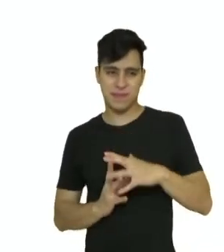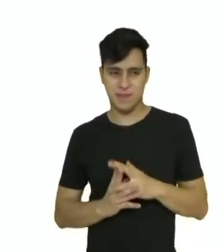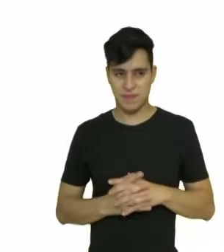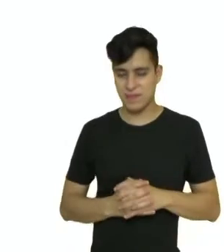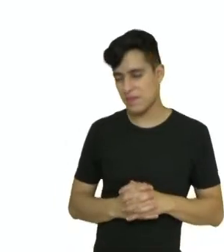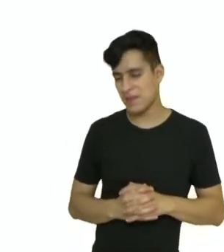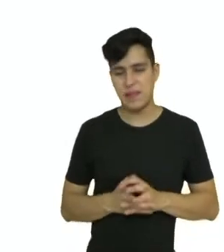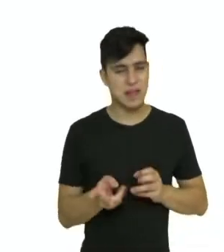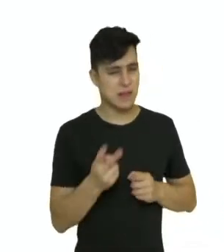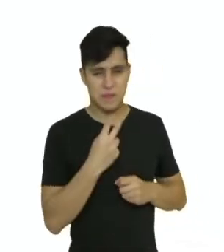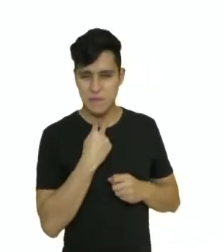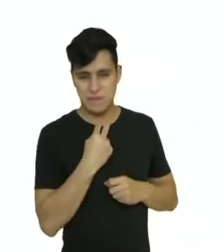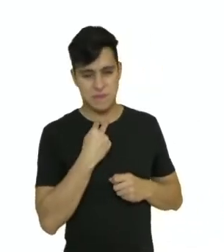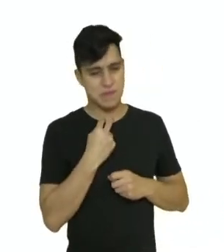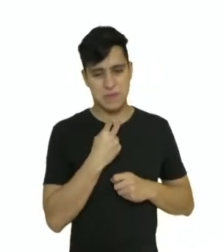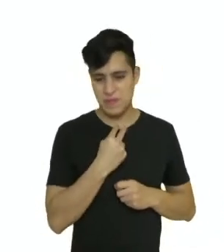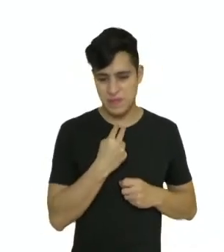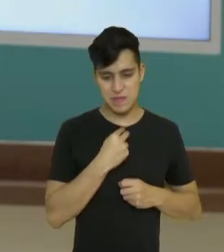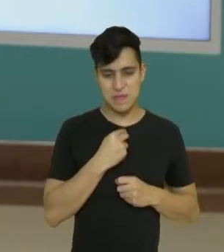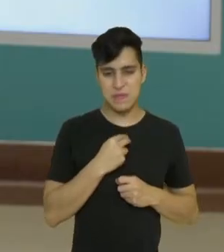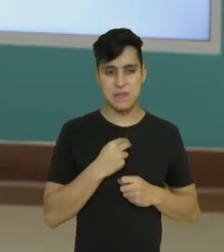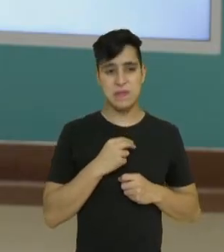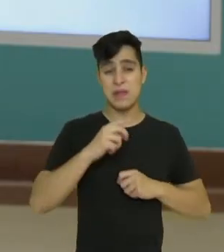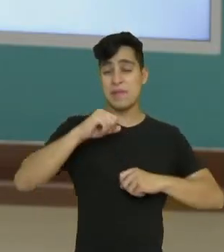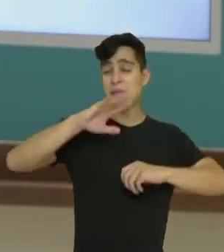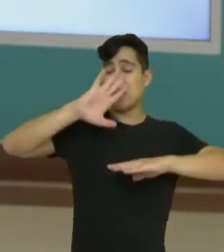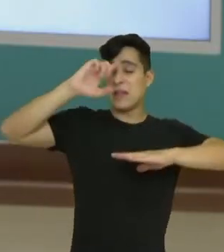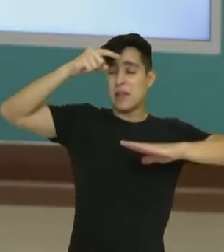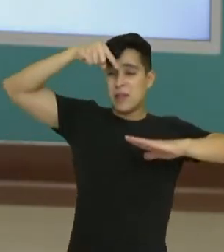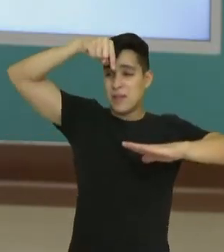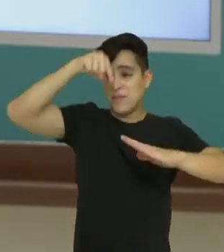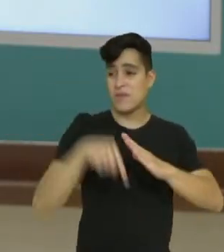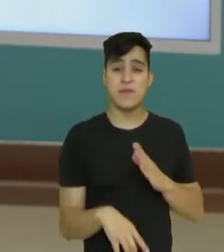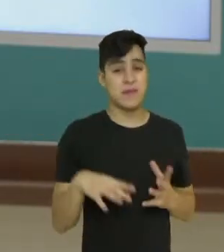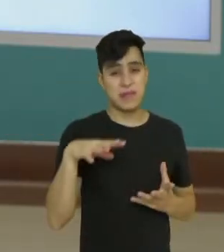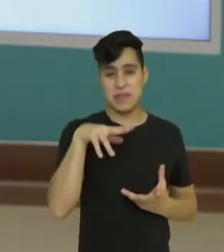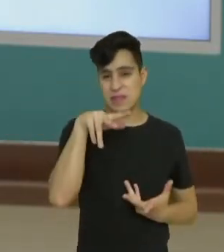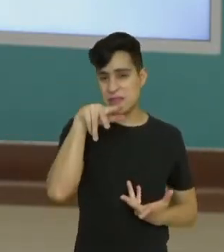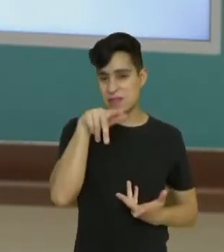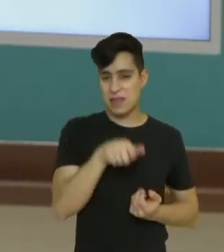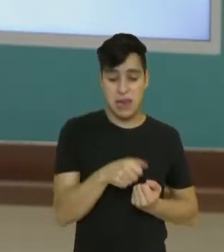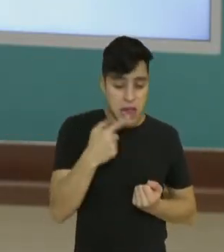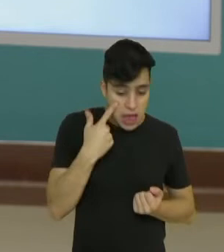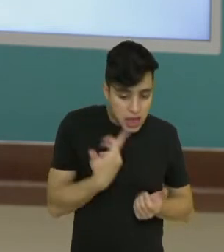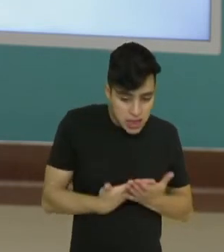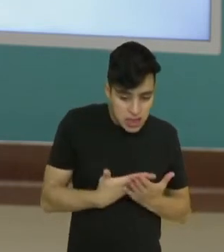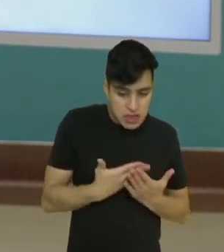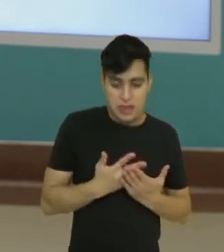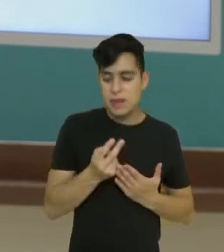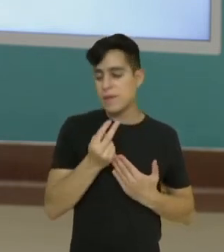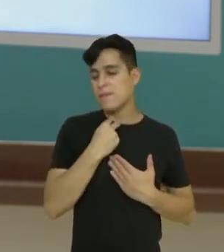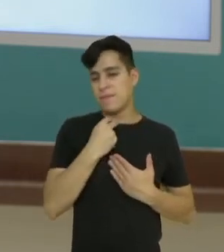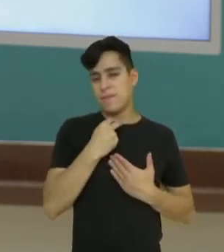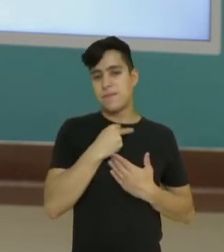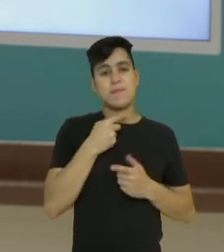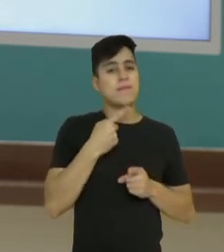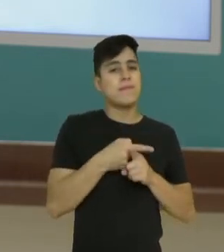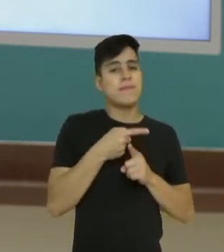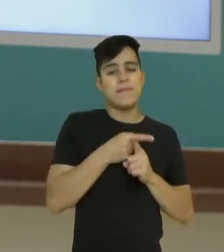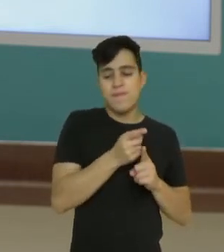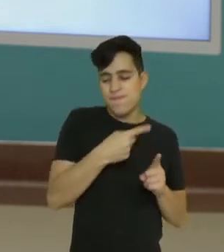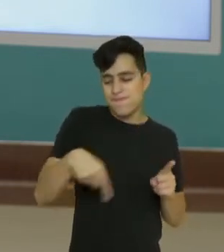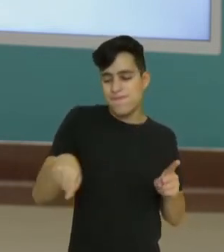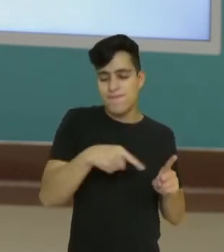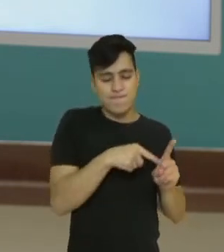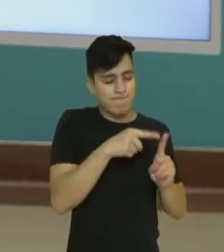Não é possível ainda chegar até as camadas mais profundas da Terra para estudá-las, pois a temperatura e